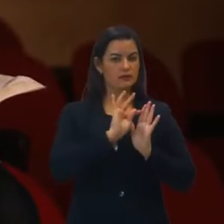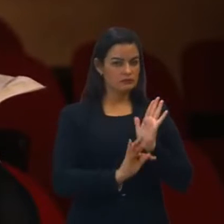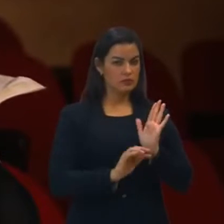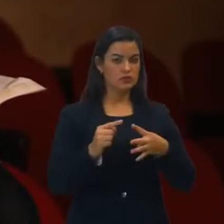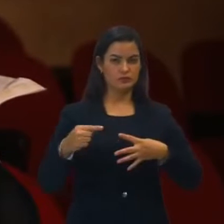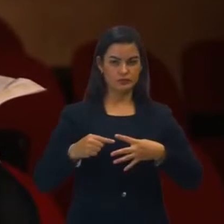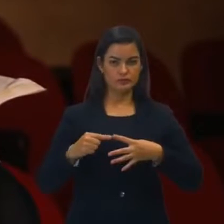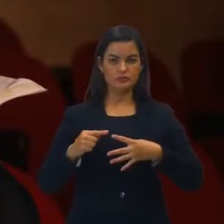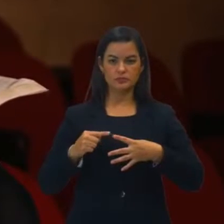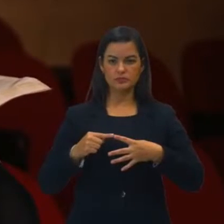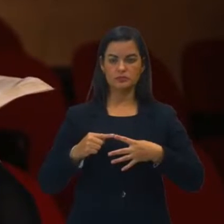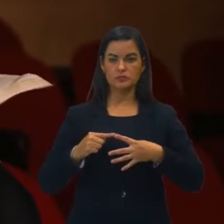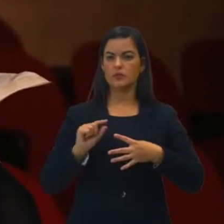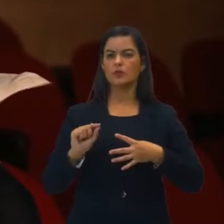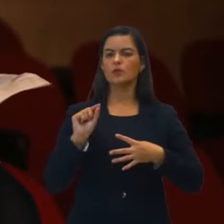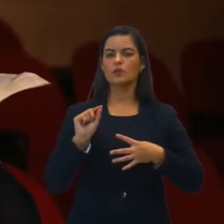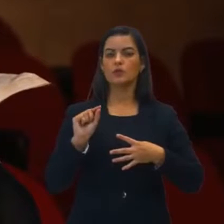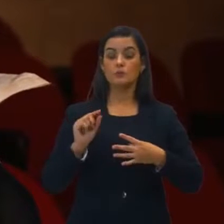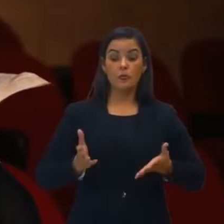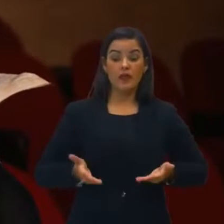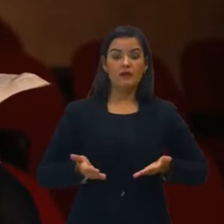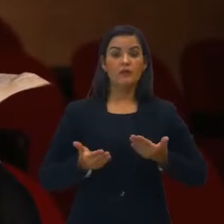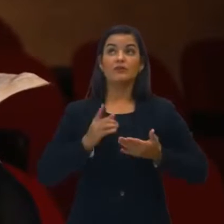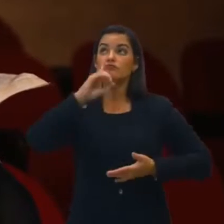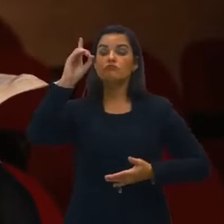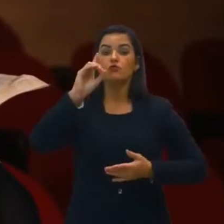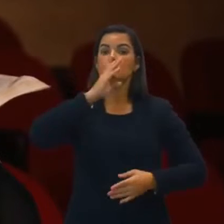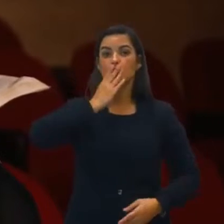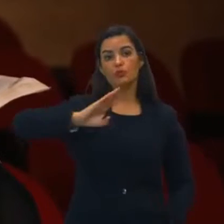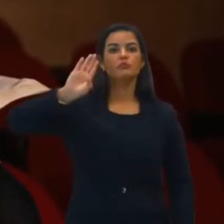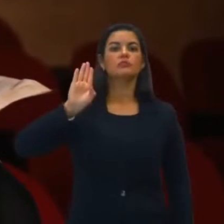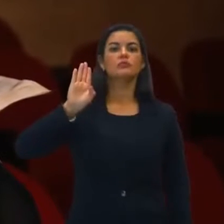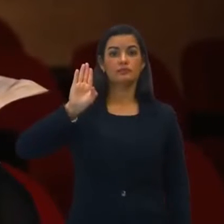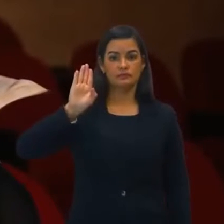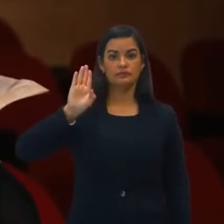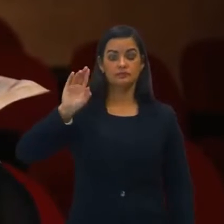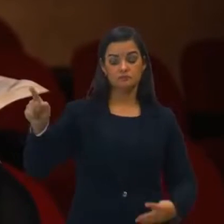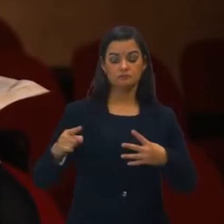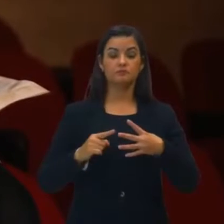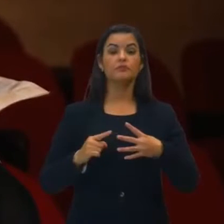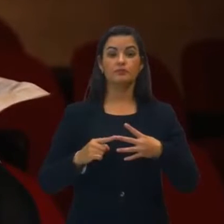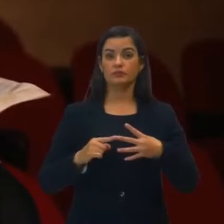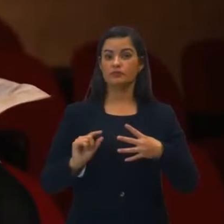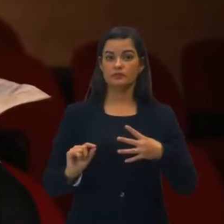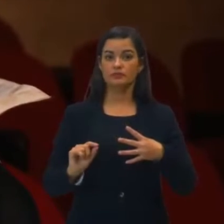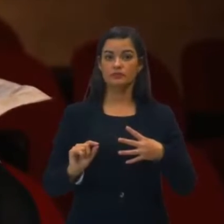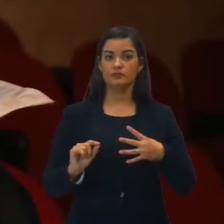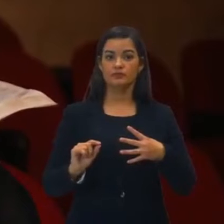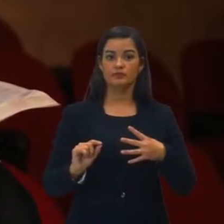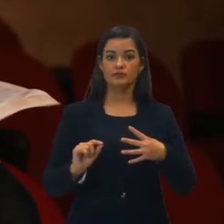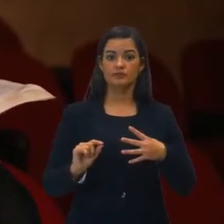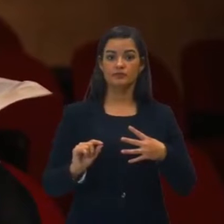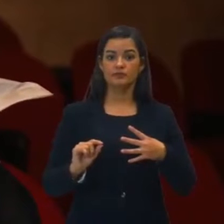Primeira, é que este avivamento é uma promessa de Deus. A segunda verdade